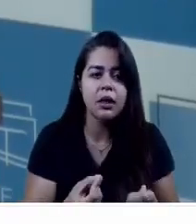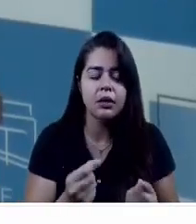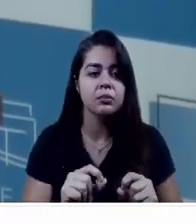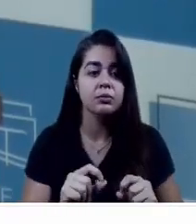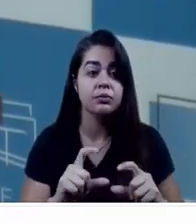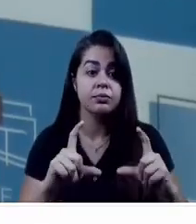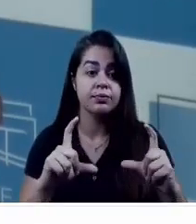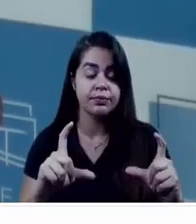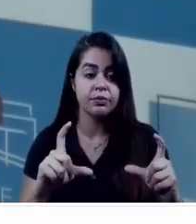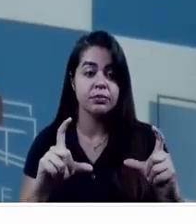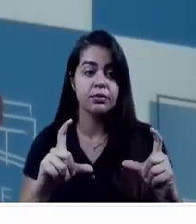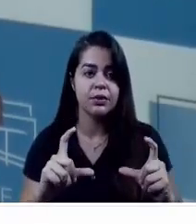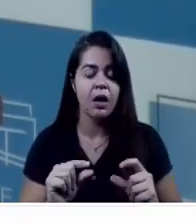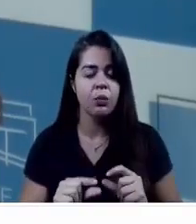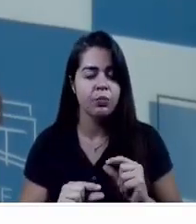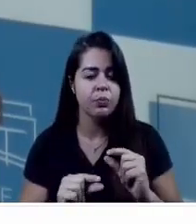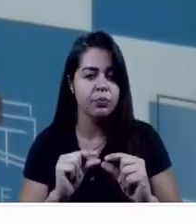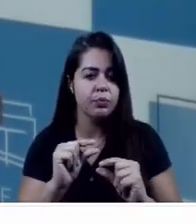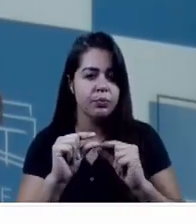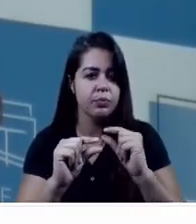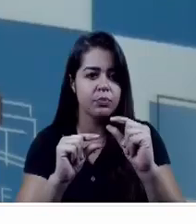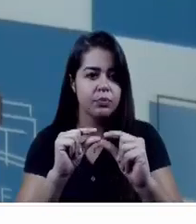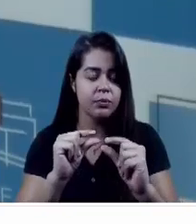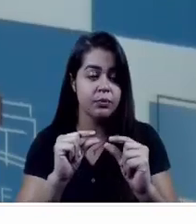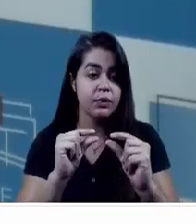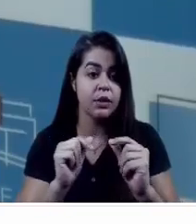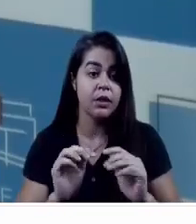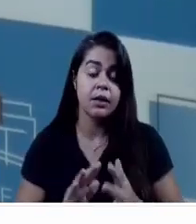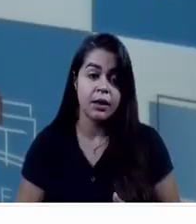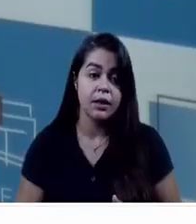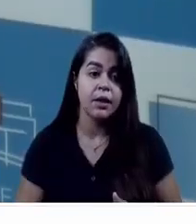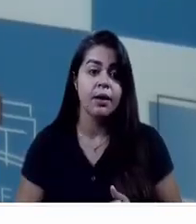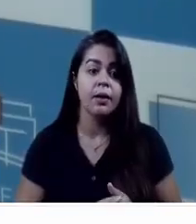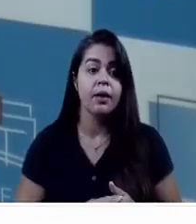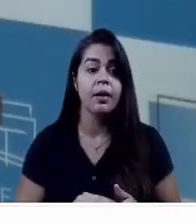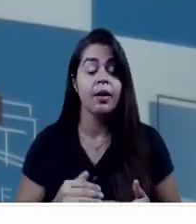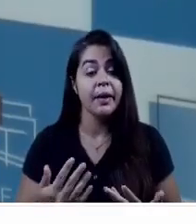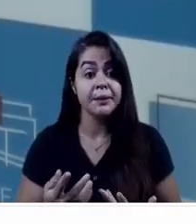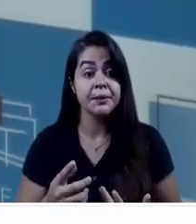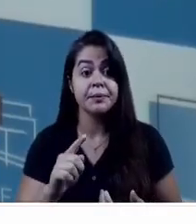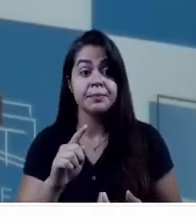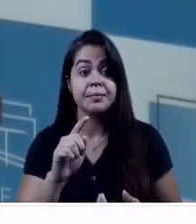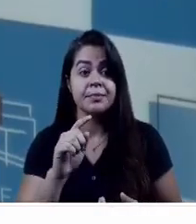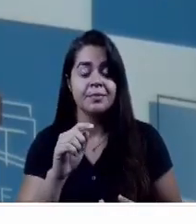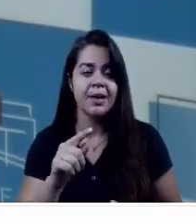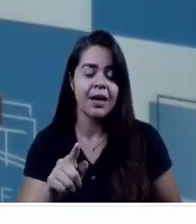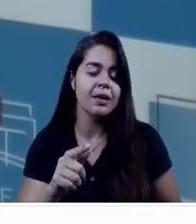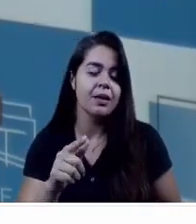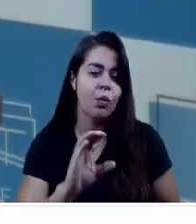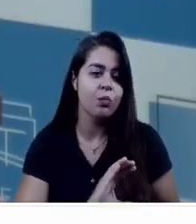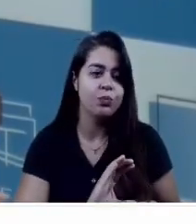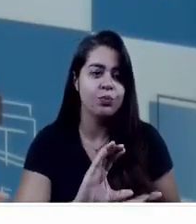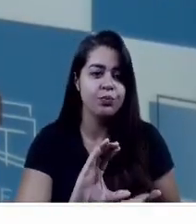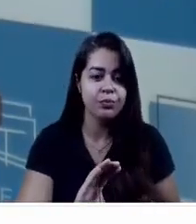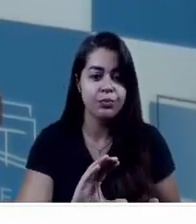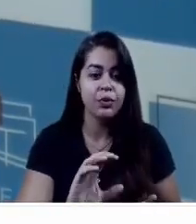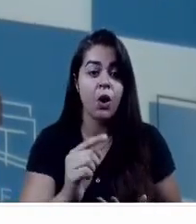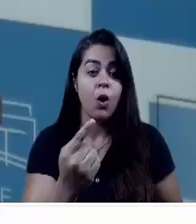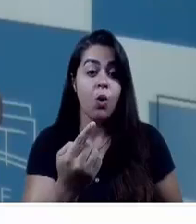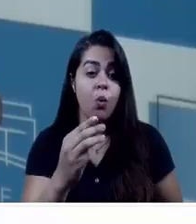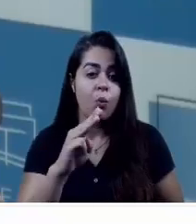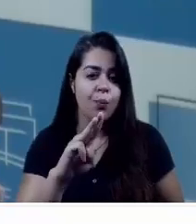gradativamente. Então, eles vão ganhar milhões de reais todo ano para ir gradativamente. O que é